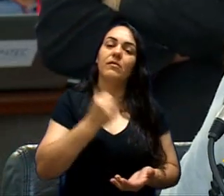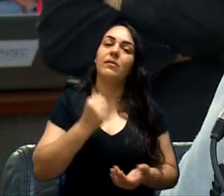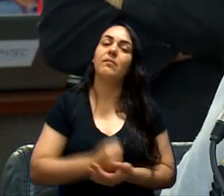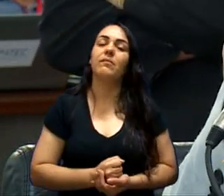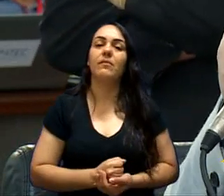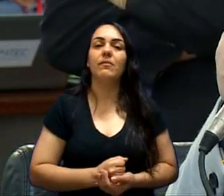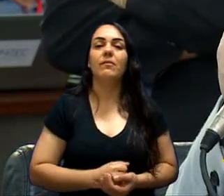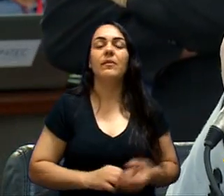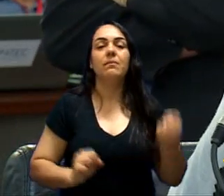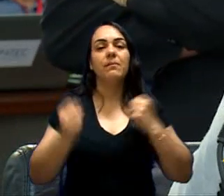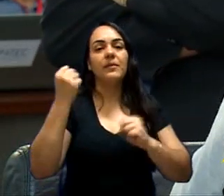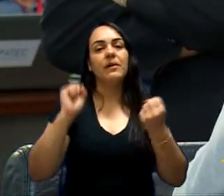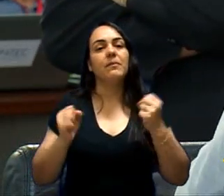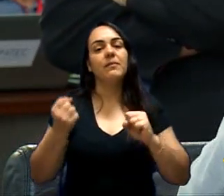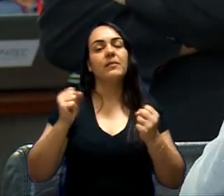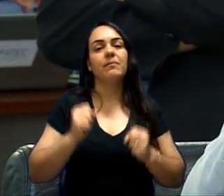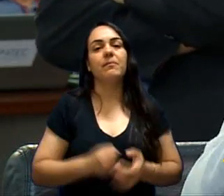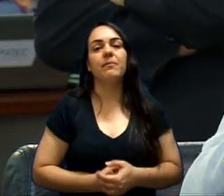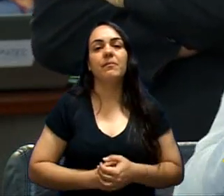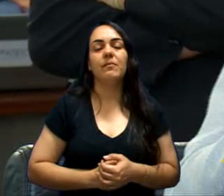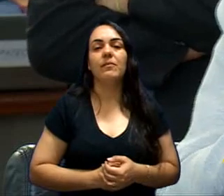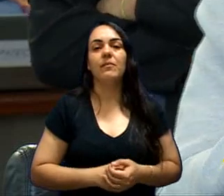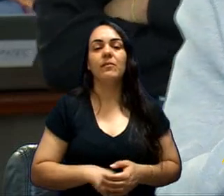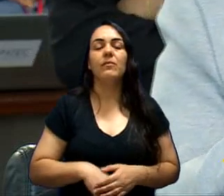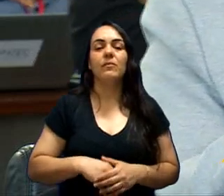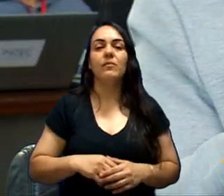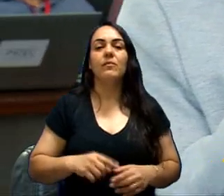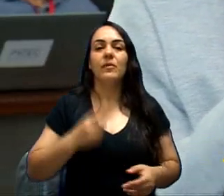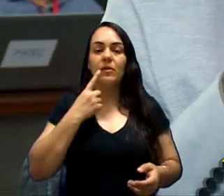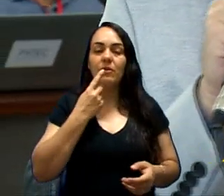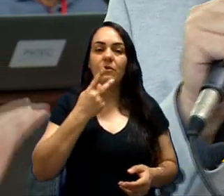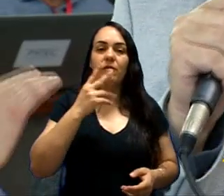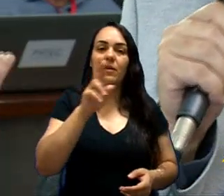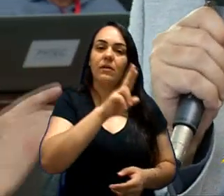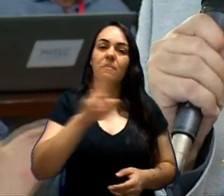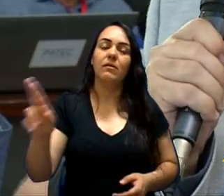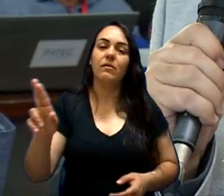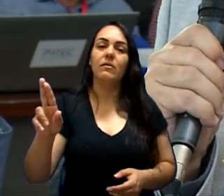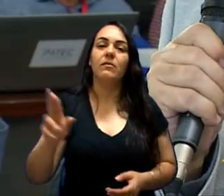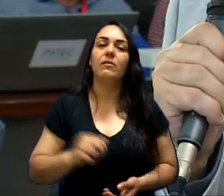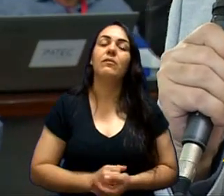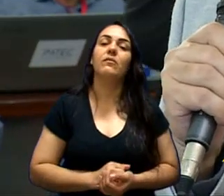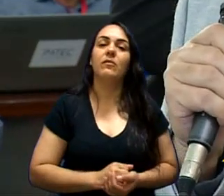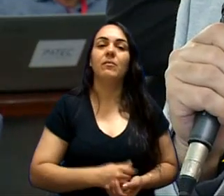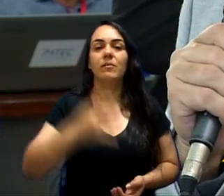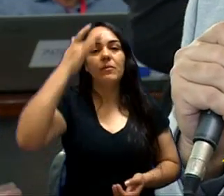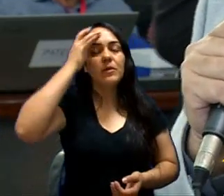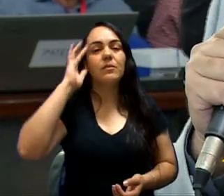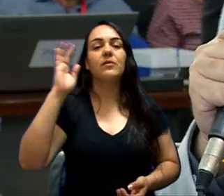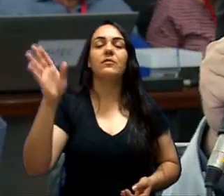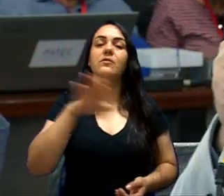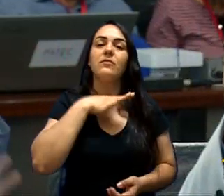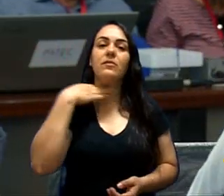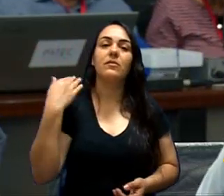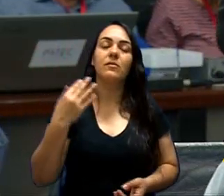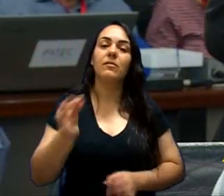mais fácil de você indicar o nome de alguns falecidos. É que o projeto,